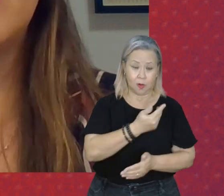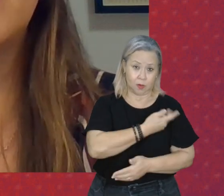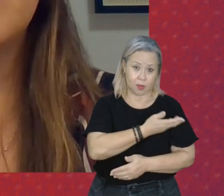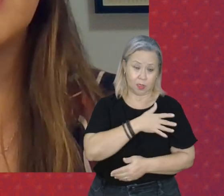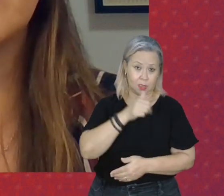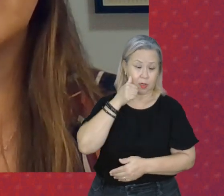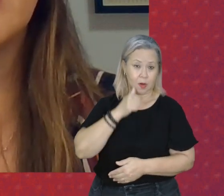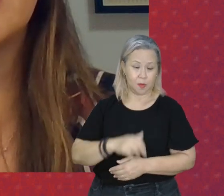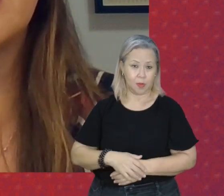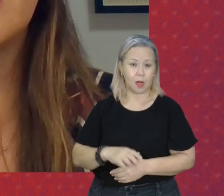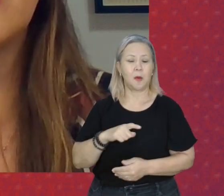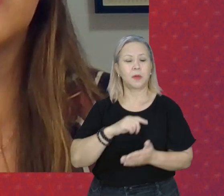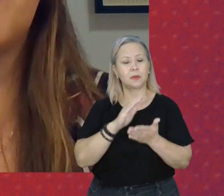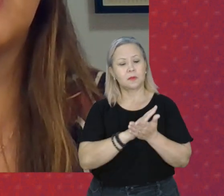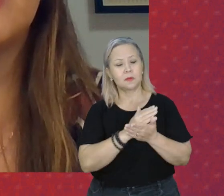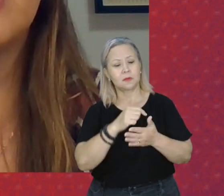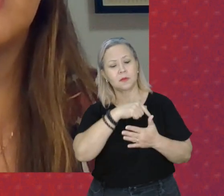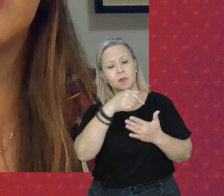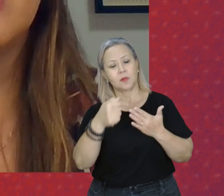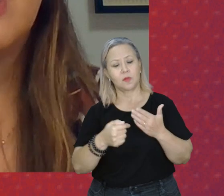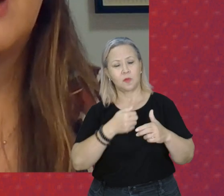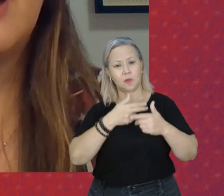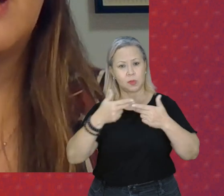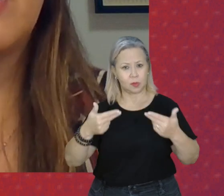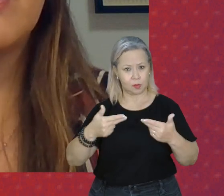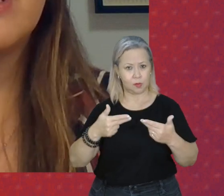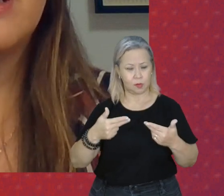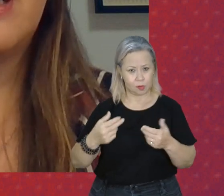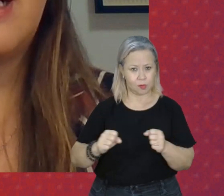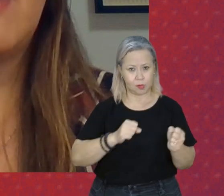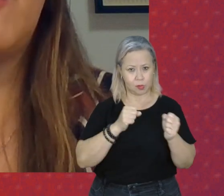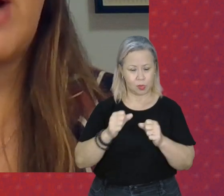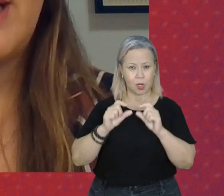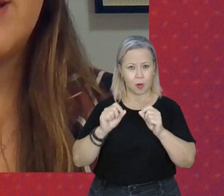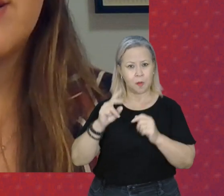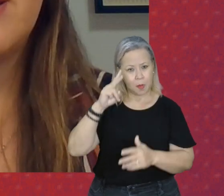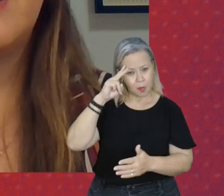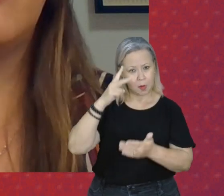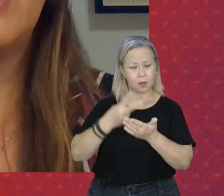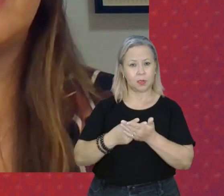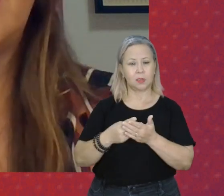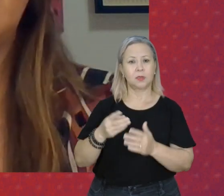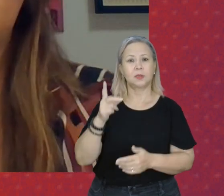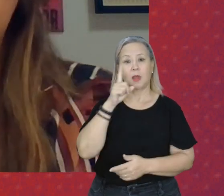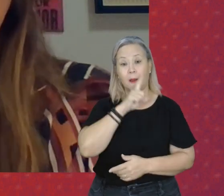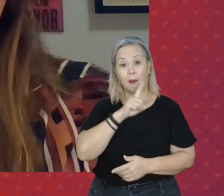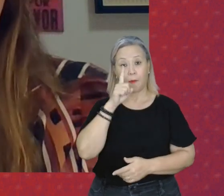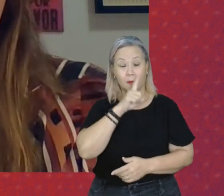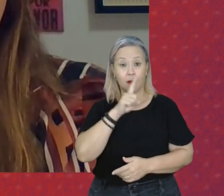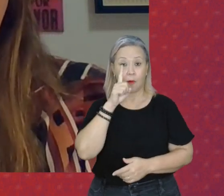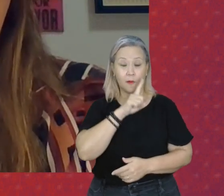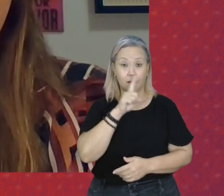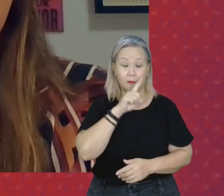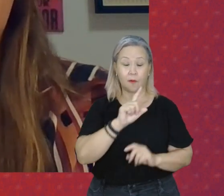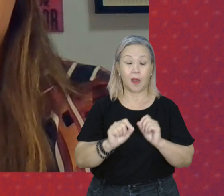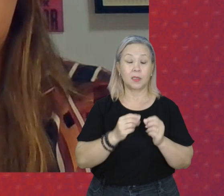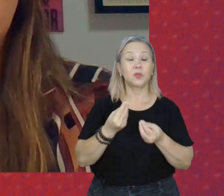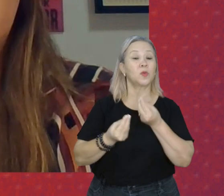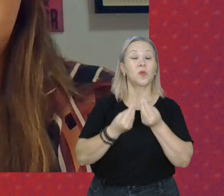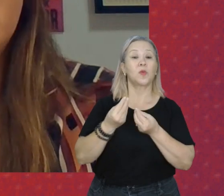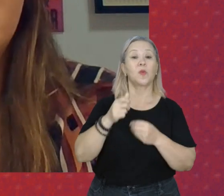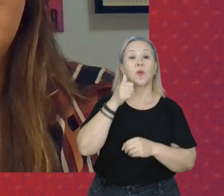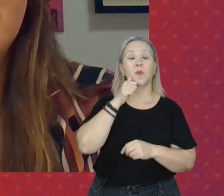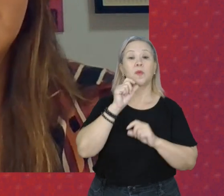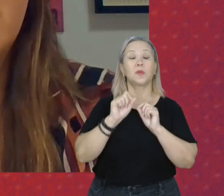mas ela tem algumas coisas assim que a gente pode considerar falhas, e aí eu vou entrar em como que as mulheres podem